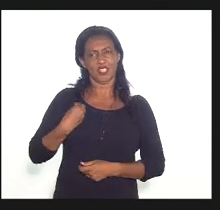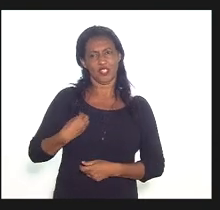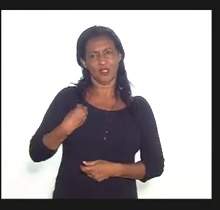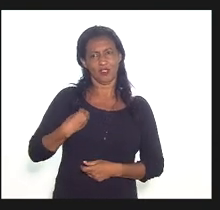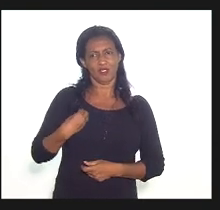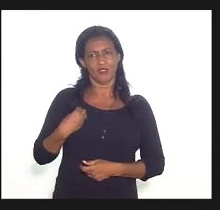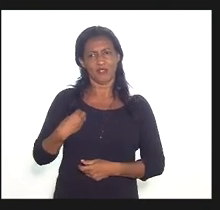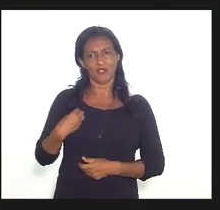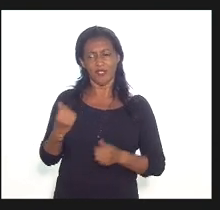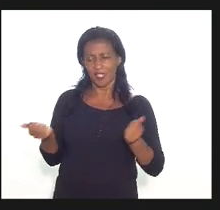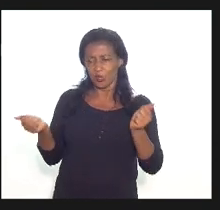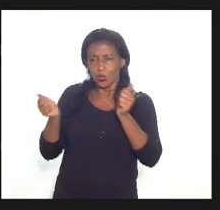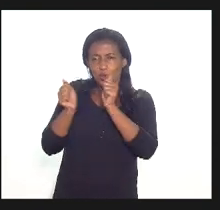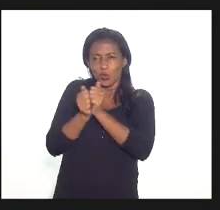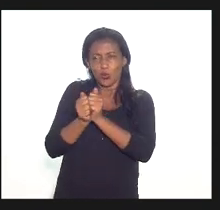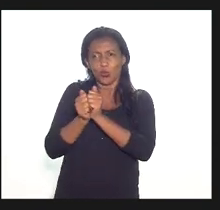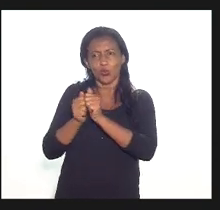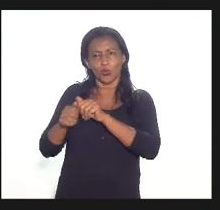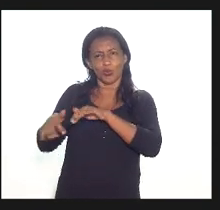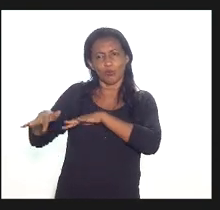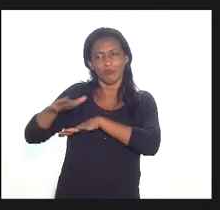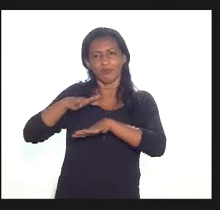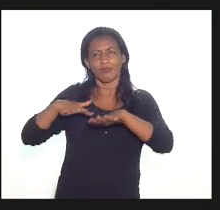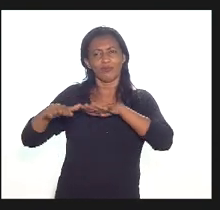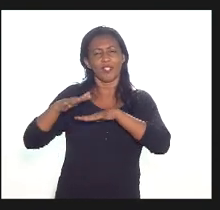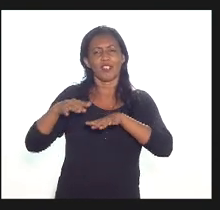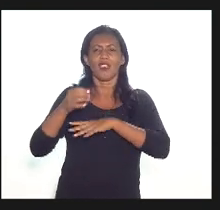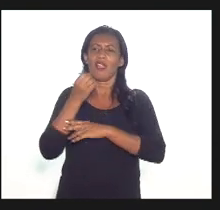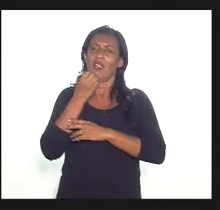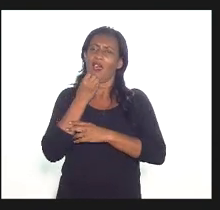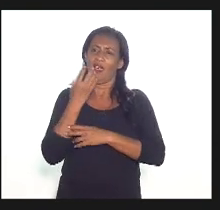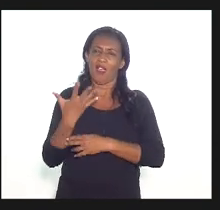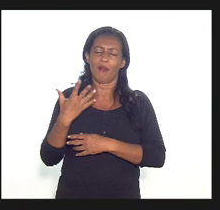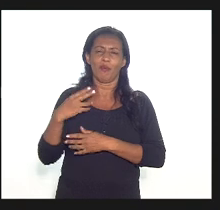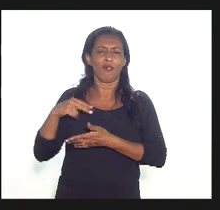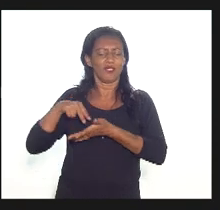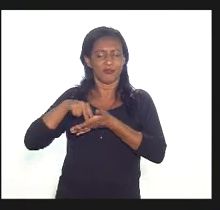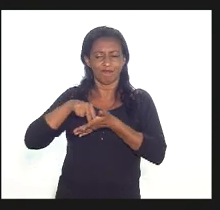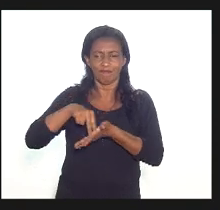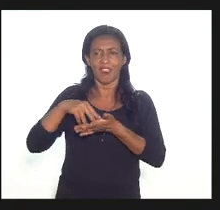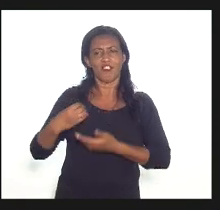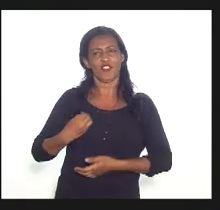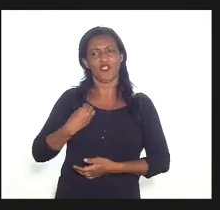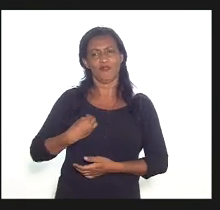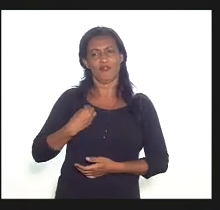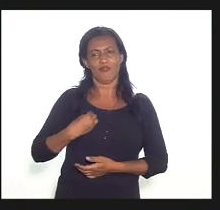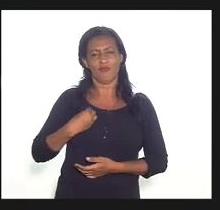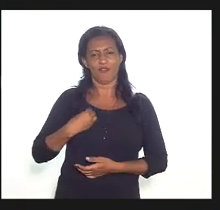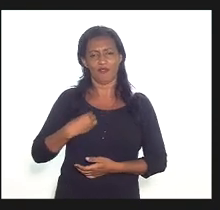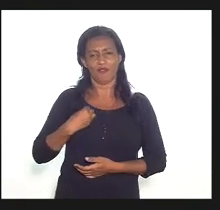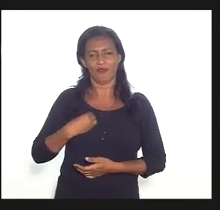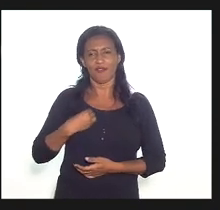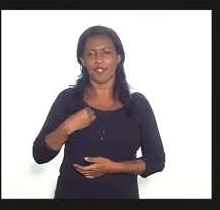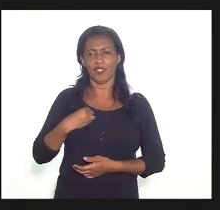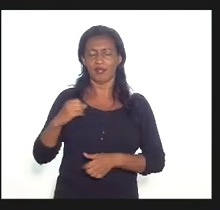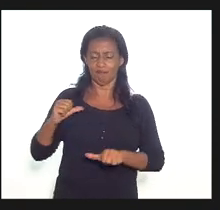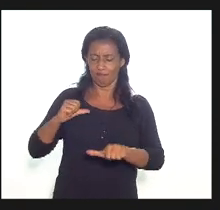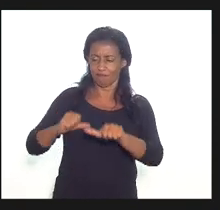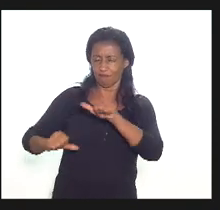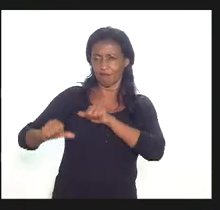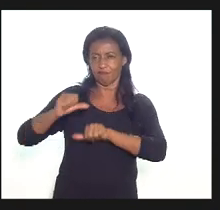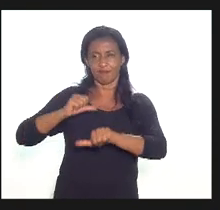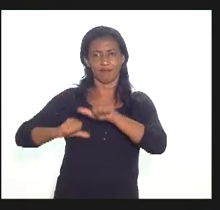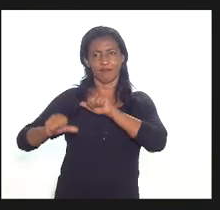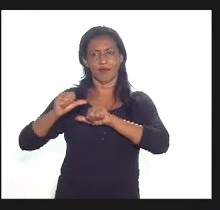pessoas de forma coletiva, isso é uma coisa que vai fazer parte do alicerce de vida dele e torná-lo, assim, de uma